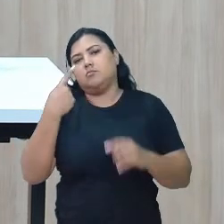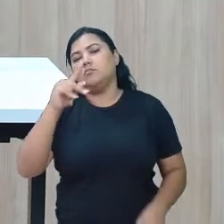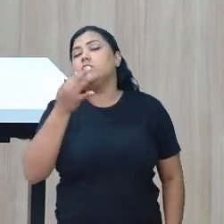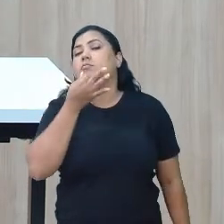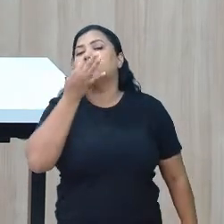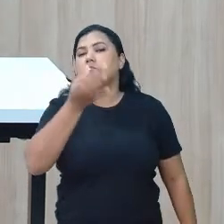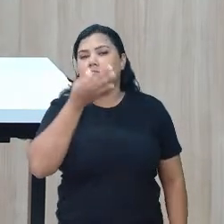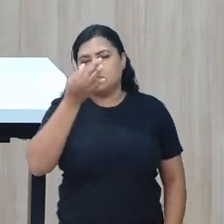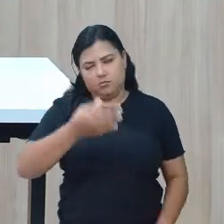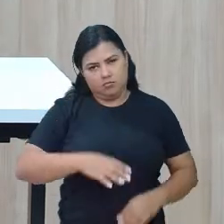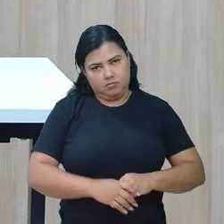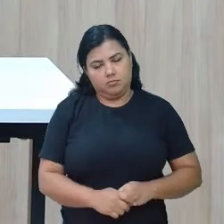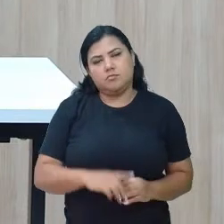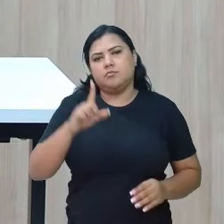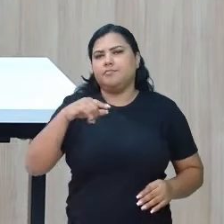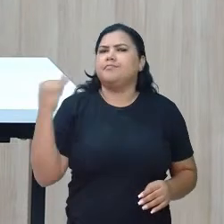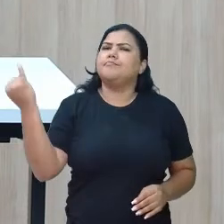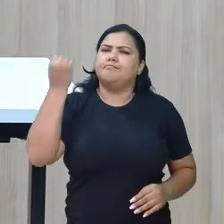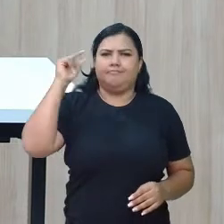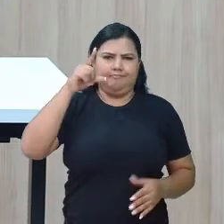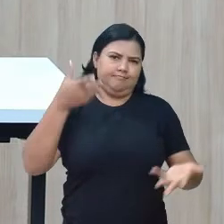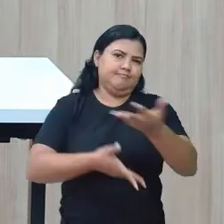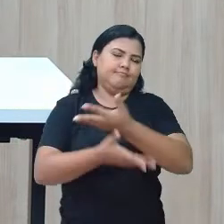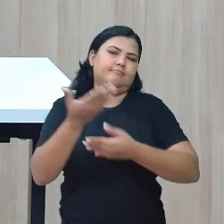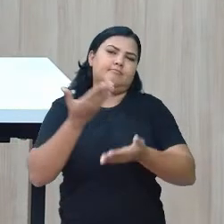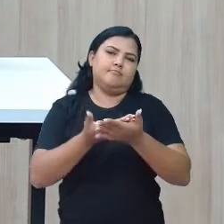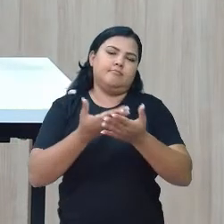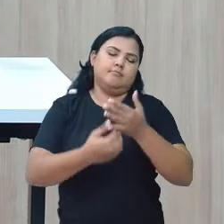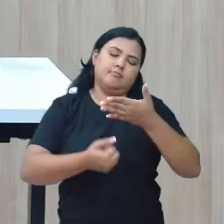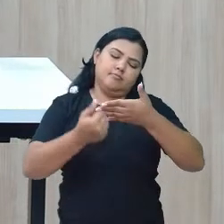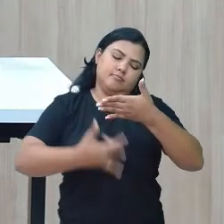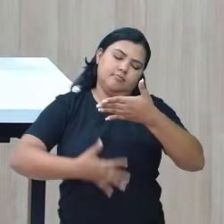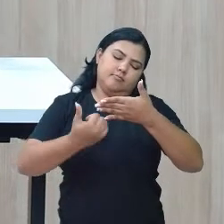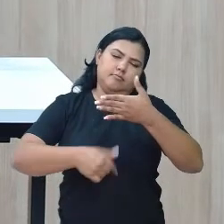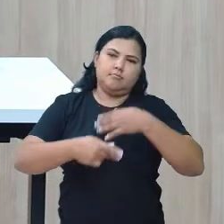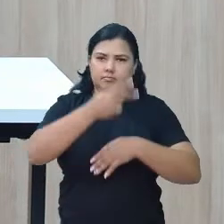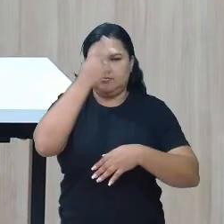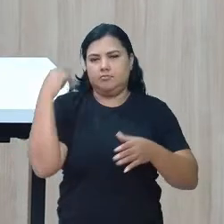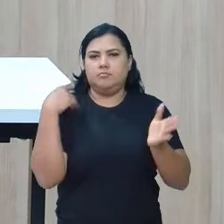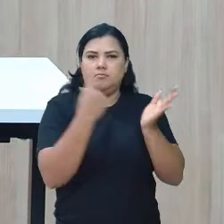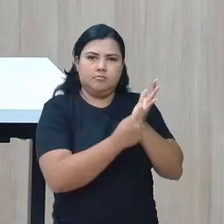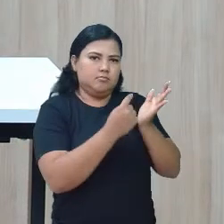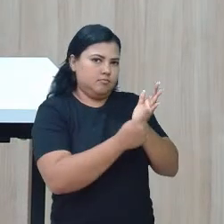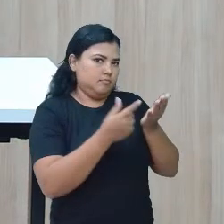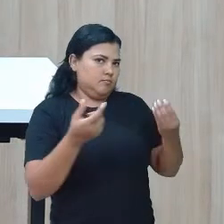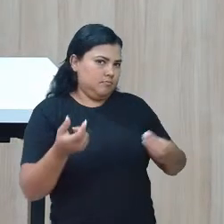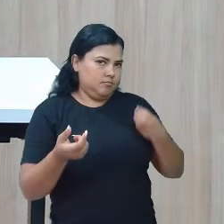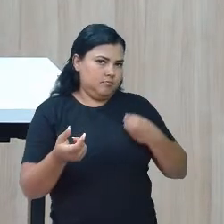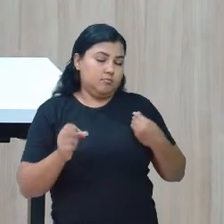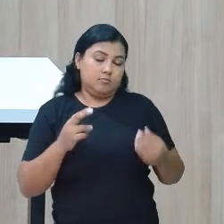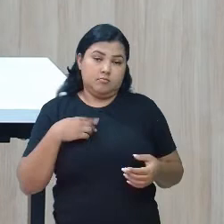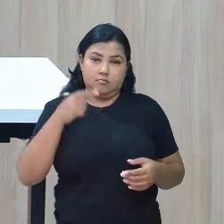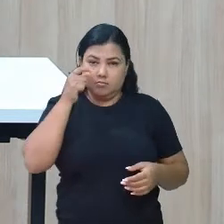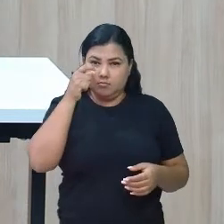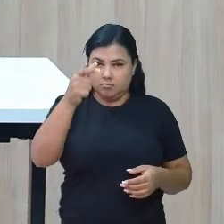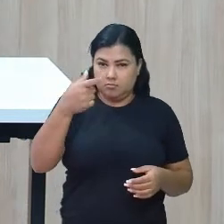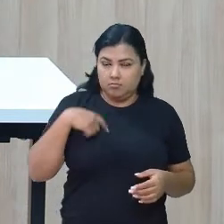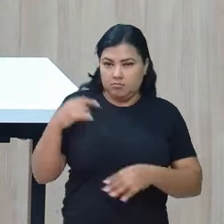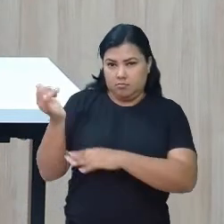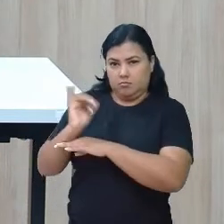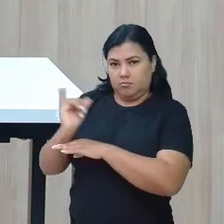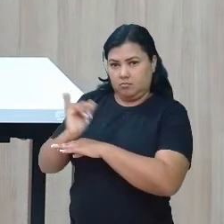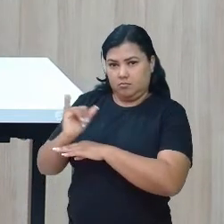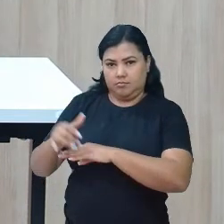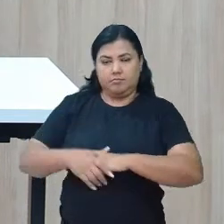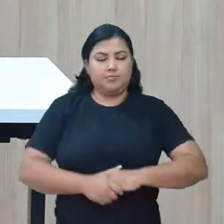tá bom? E é muito importante que você participe da aula. Então o chat, tanto quem está pelo aplicativo ao vivo, ou se você está vendo pelo nosso canal